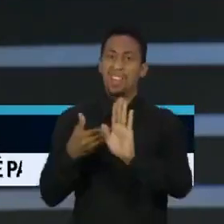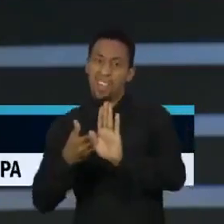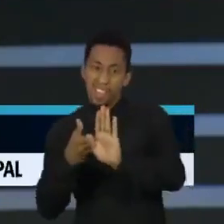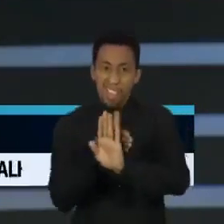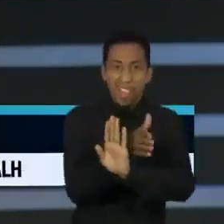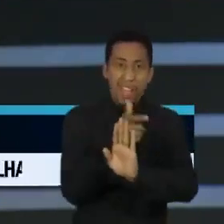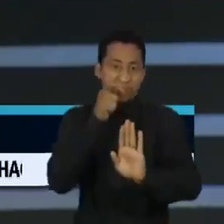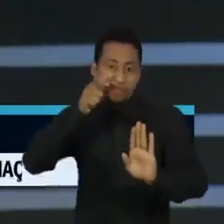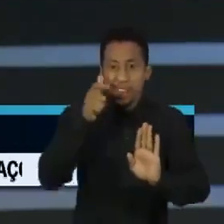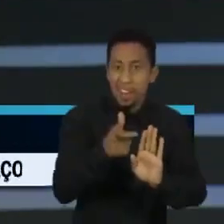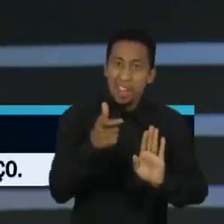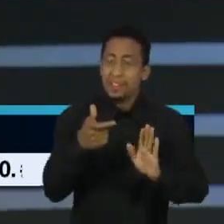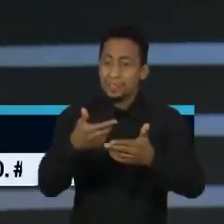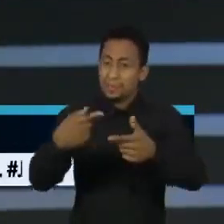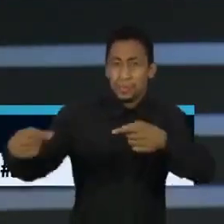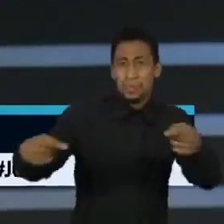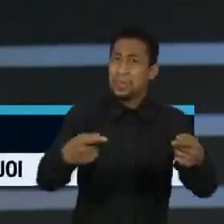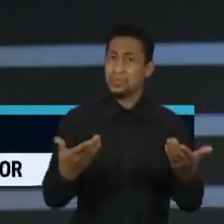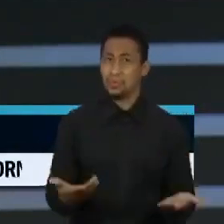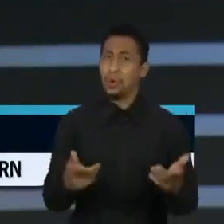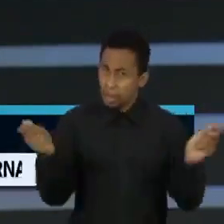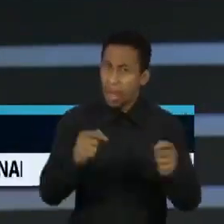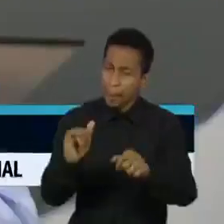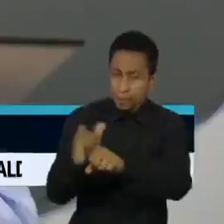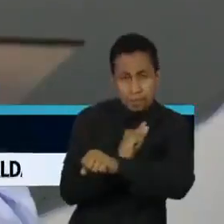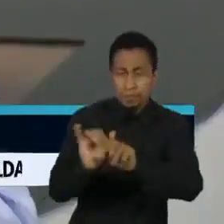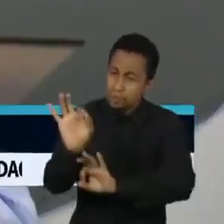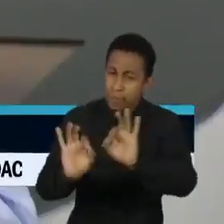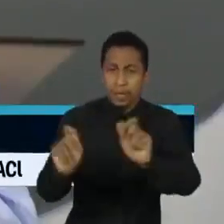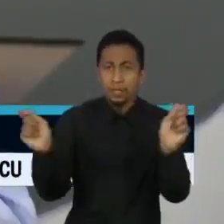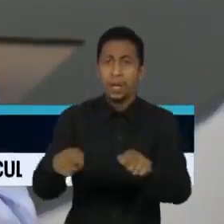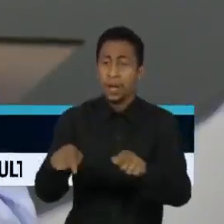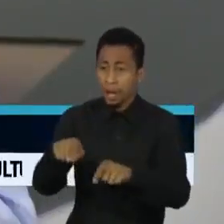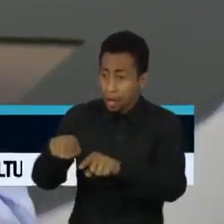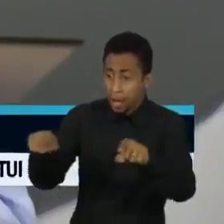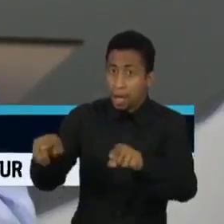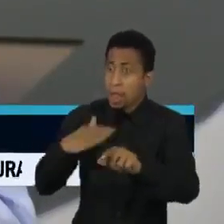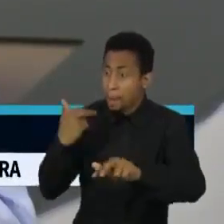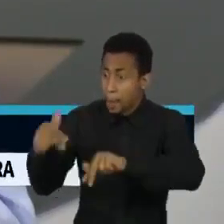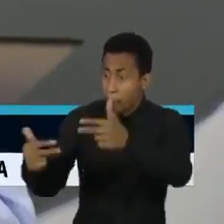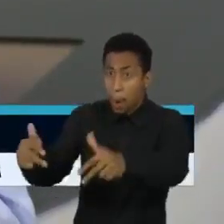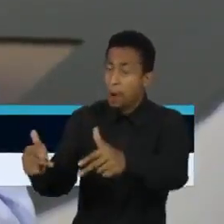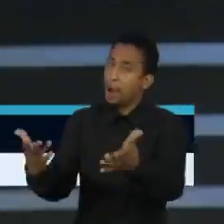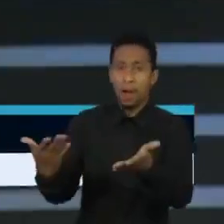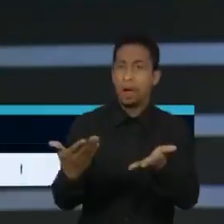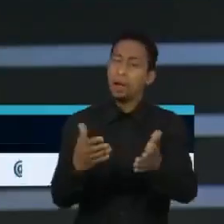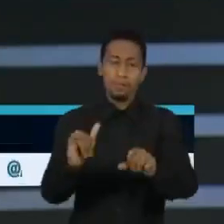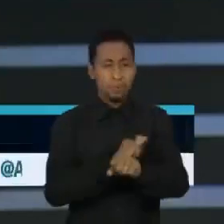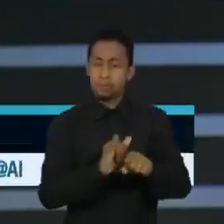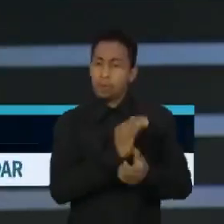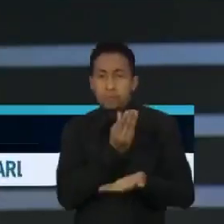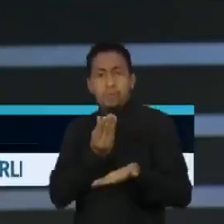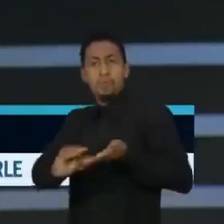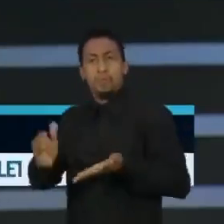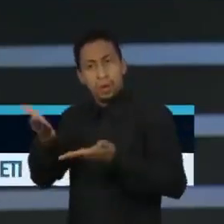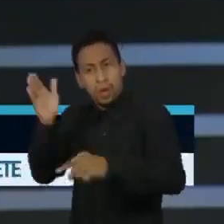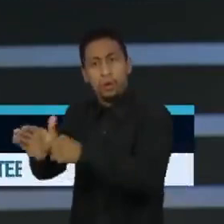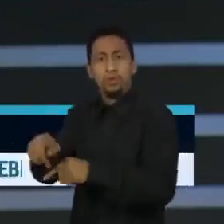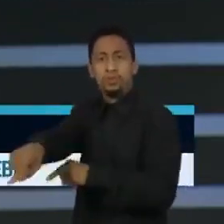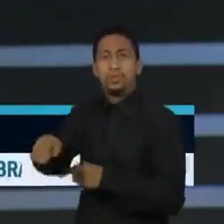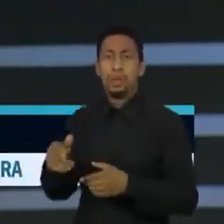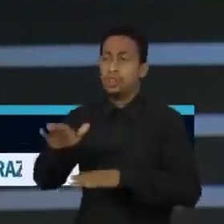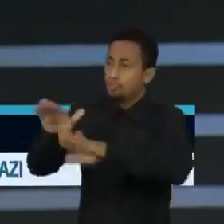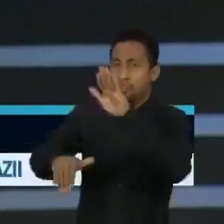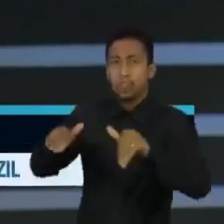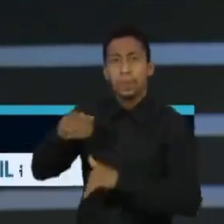dos parlamentares, é só olhar e ver, você está matando pessoas, então pega, faz o quê? Faz um pool, articula politicamente, chama